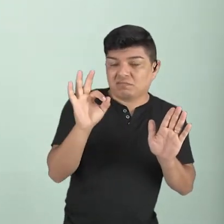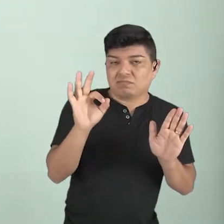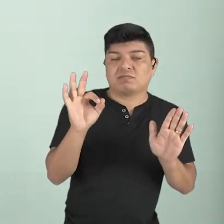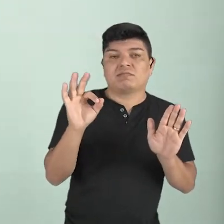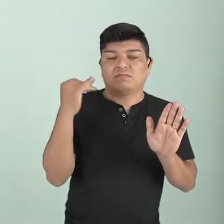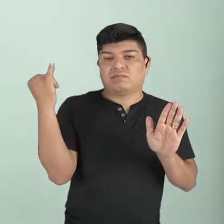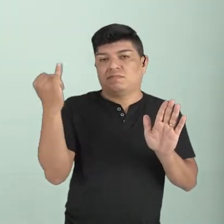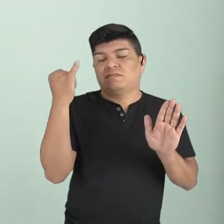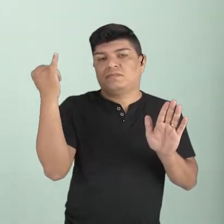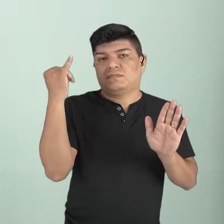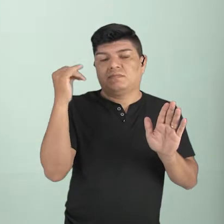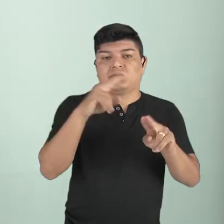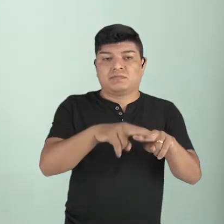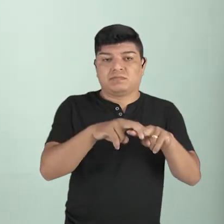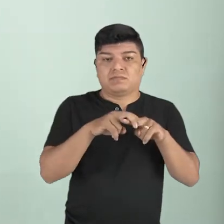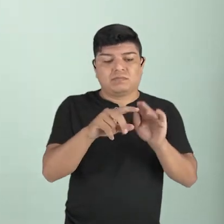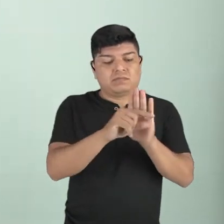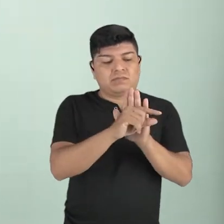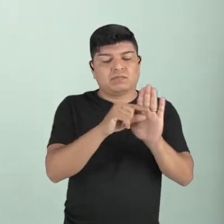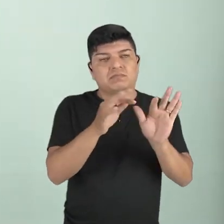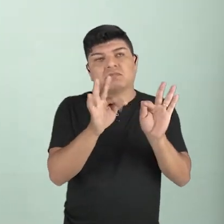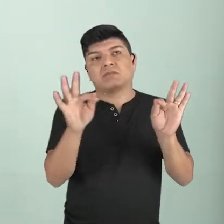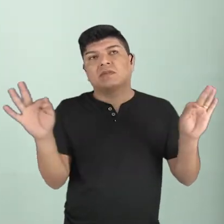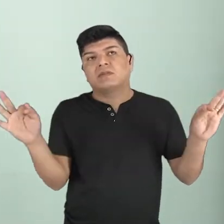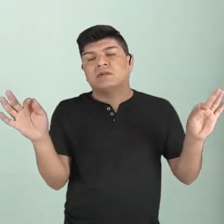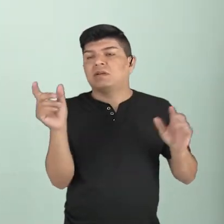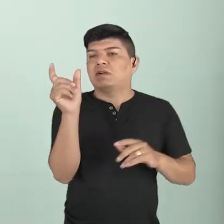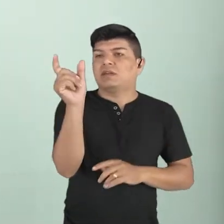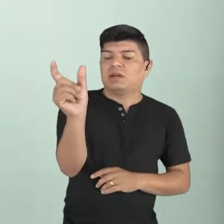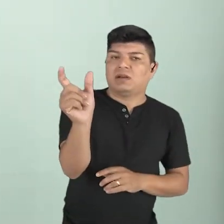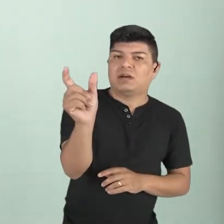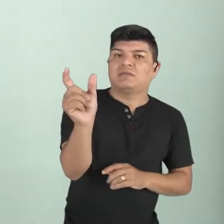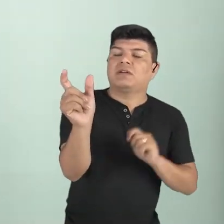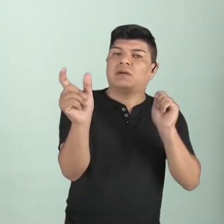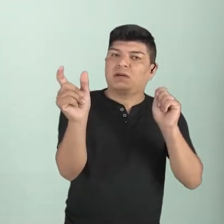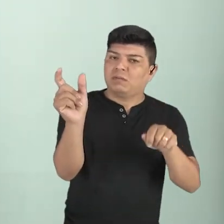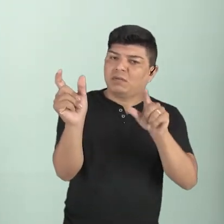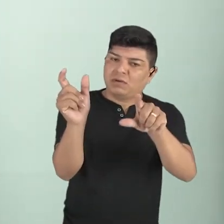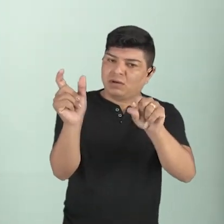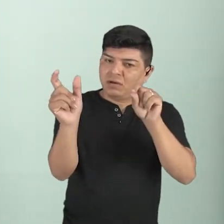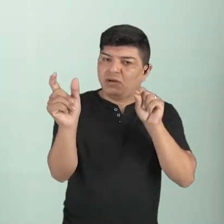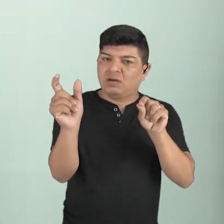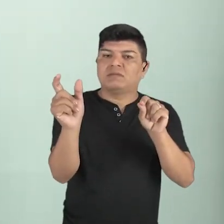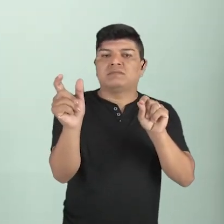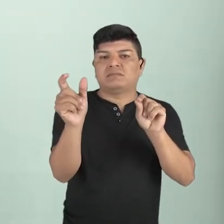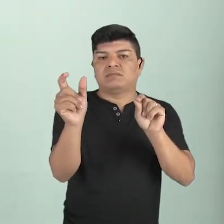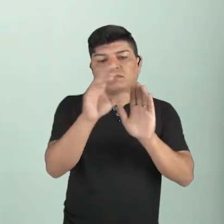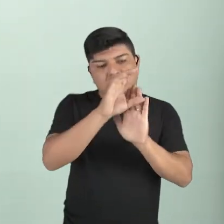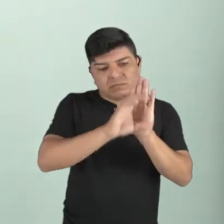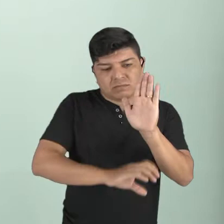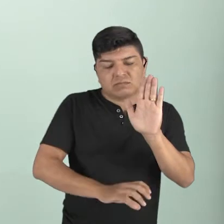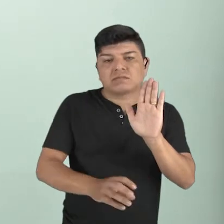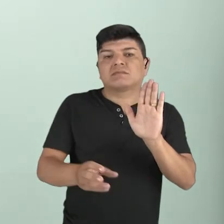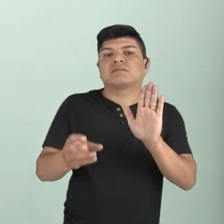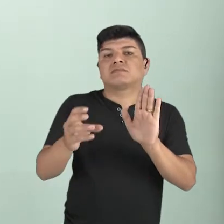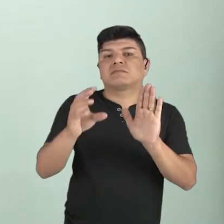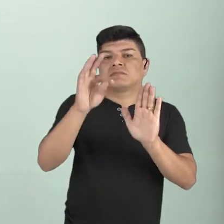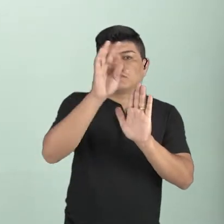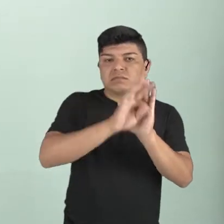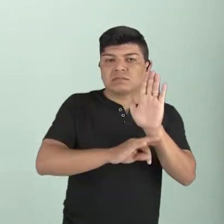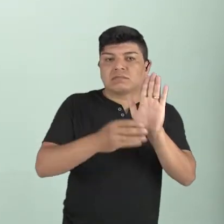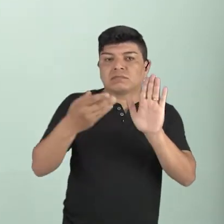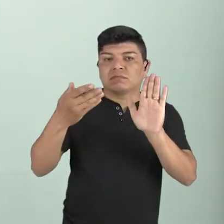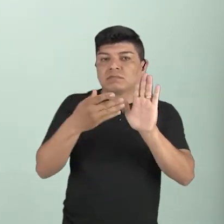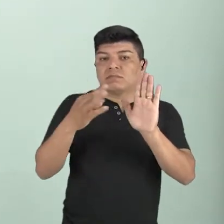estava. Então, você vai grifar partes, uma frase, uma palavra, conceitos dentro daquele parágrafo, mas nunca